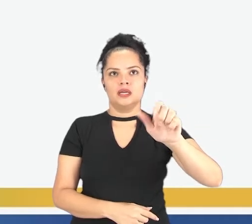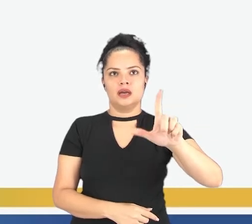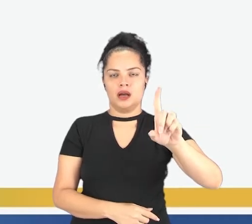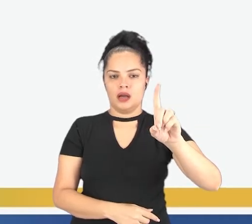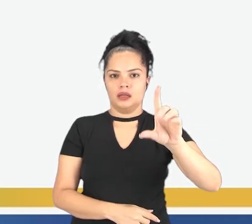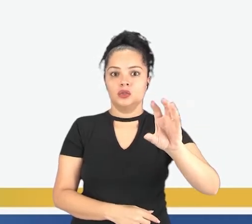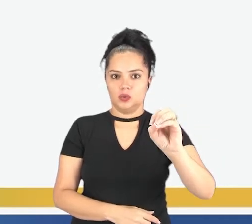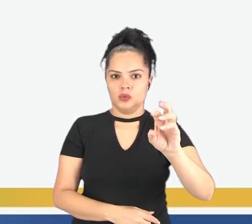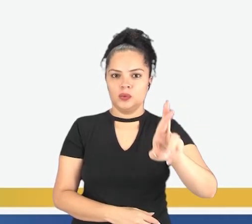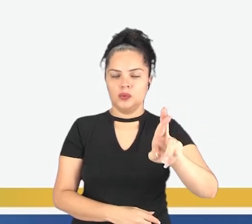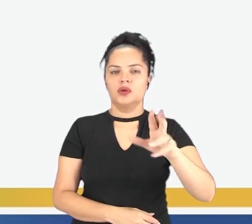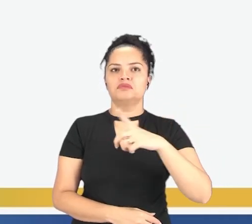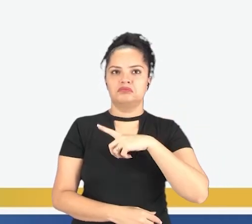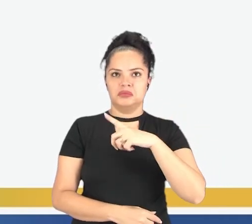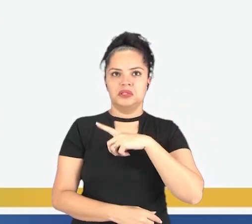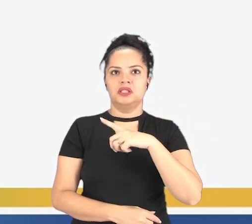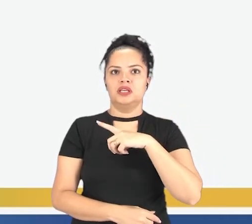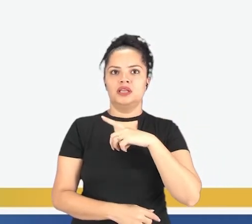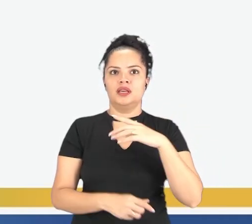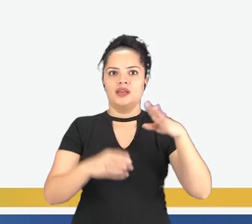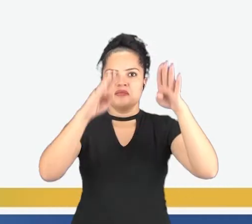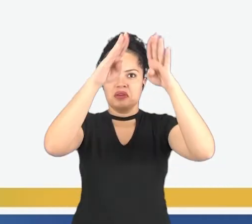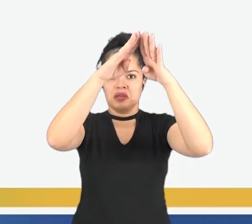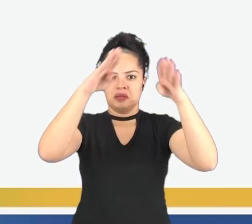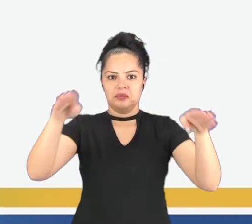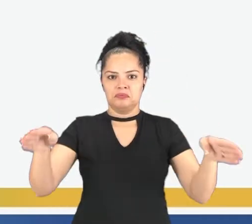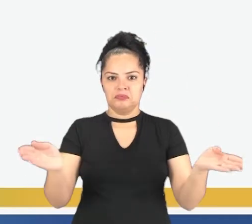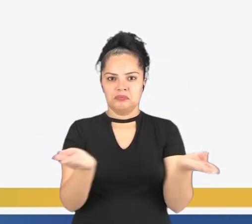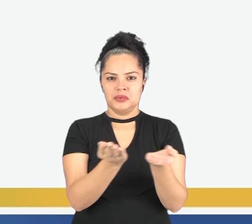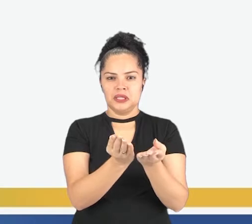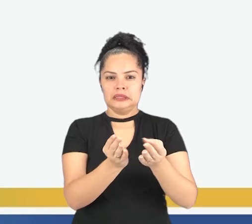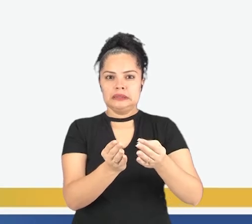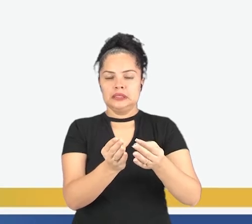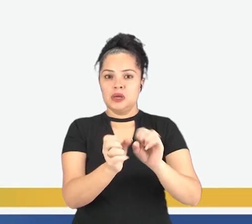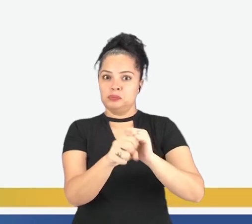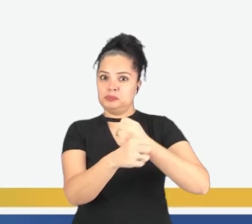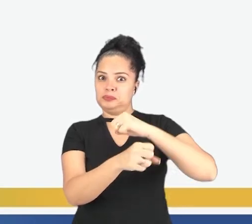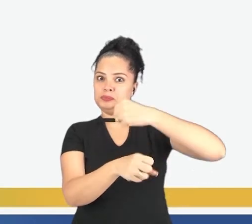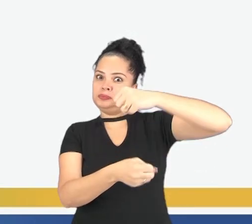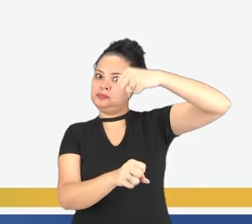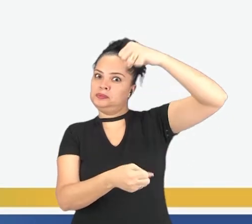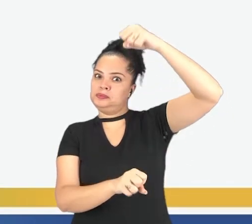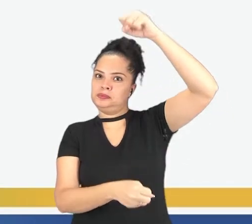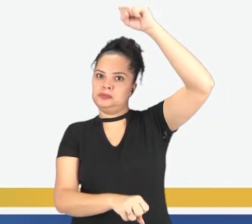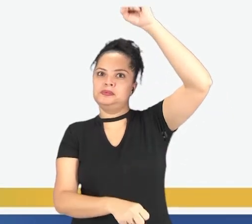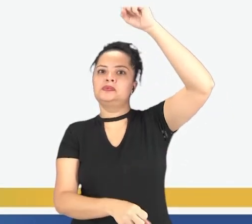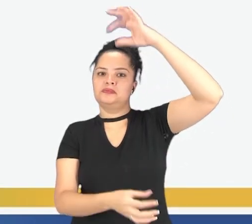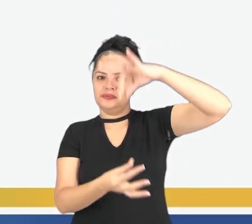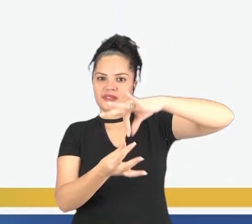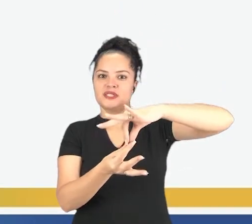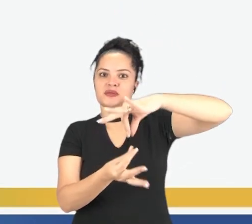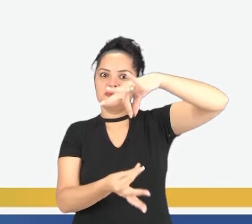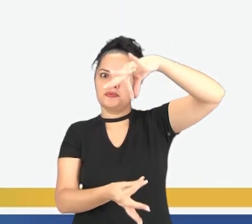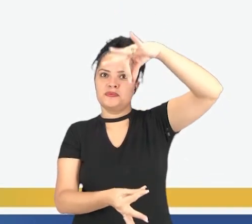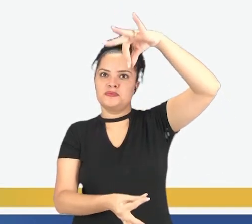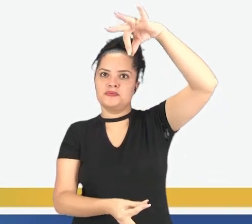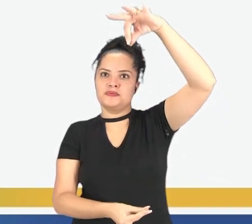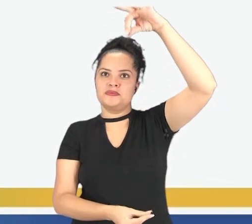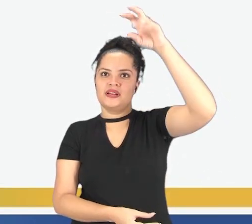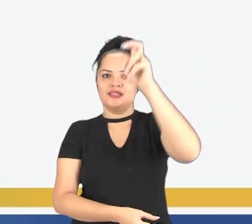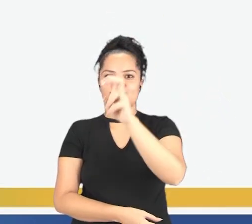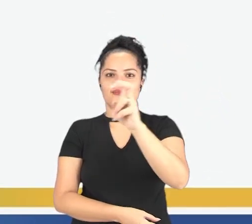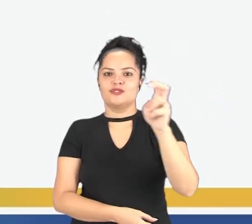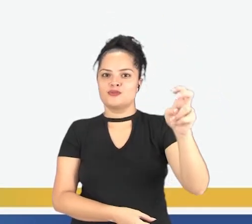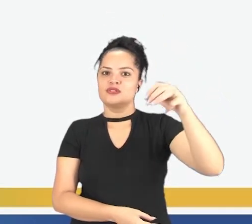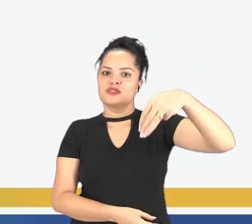de Monos e El Tigre foram construídas por volta de 150 a.C., com a altura de 55 metros,